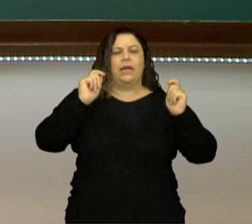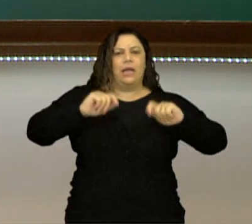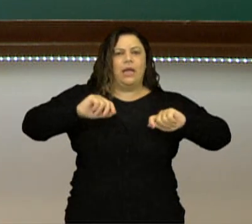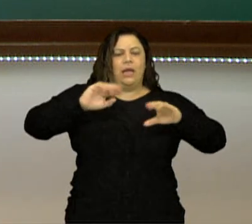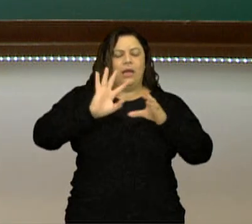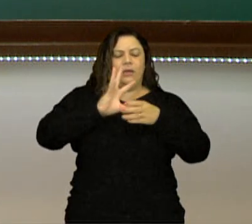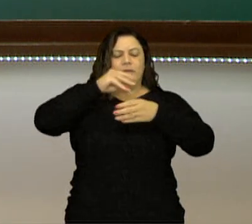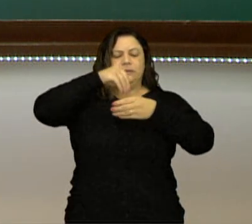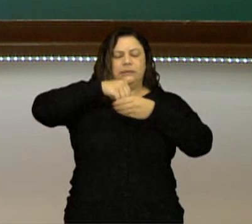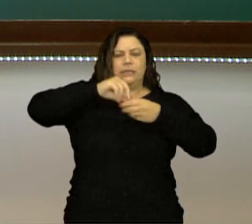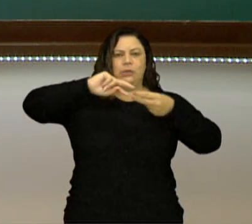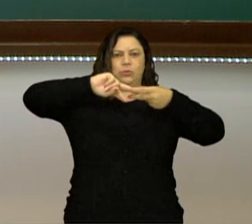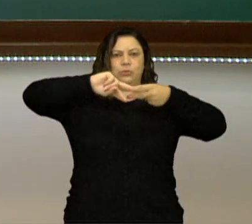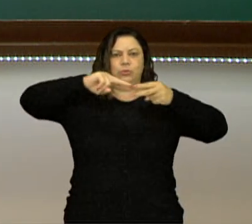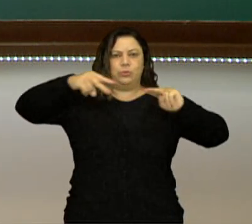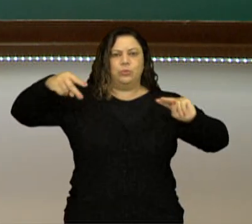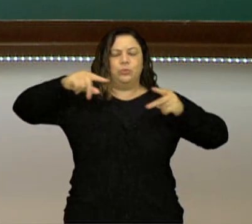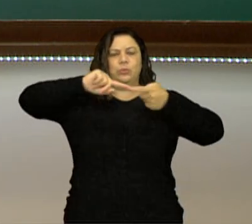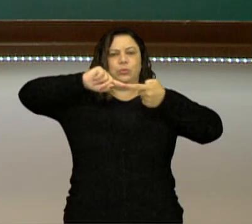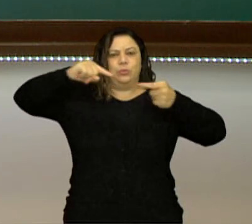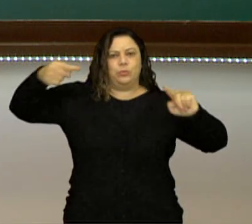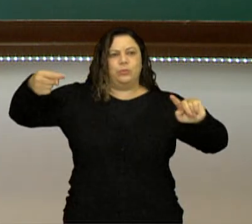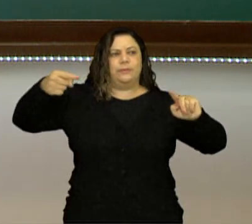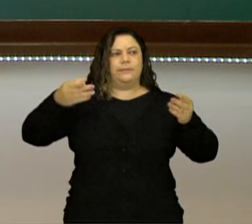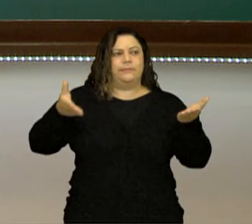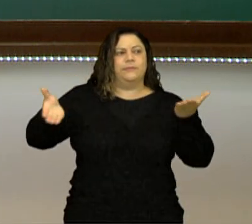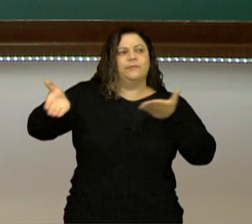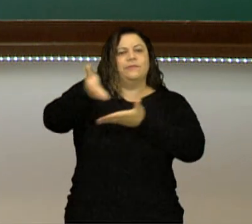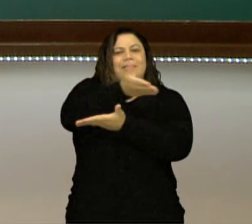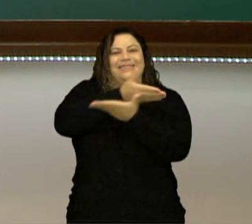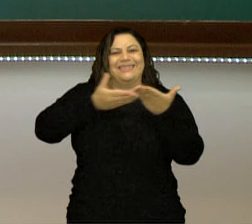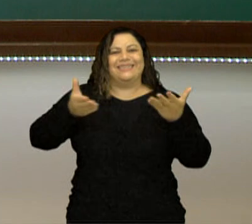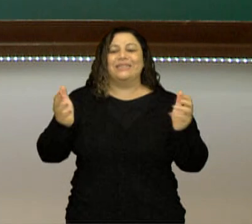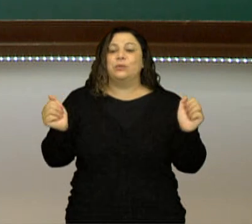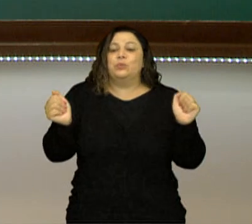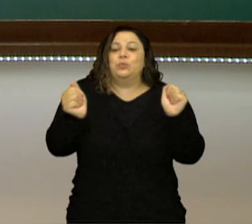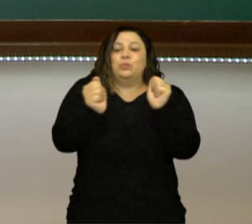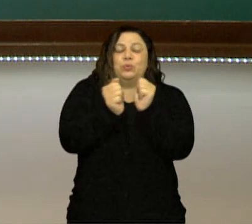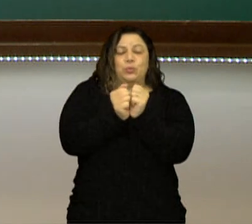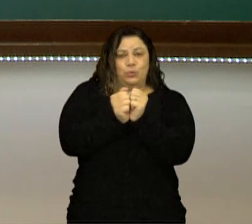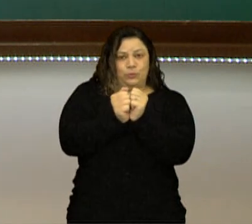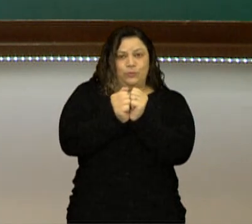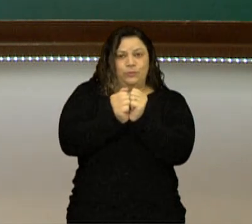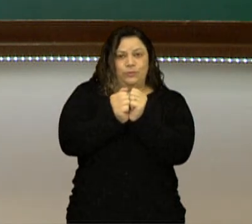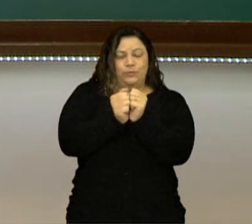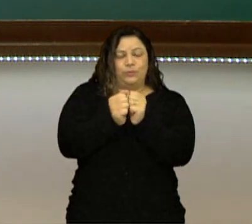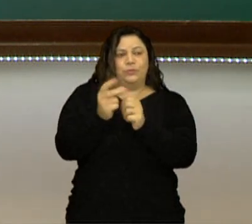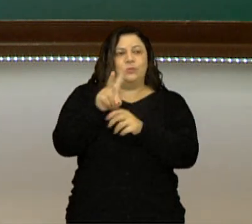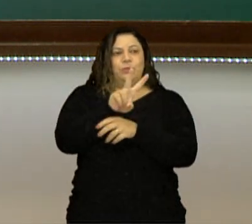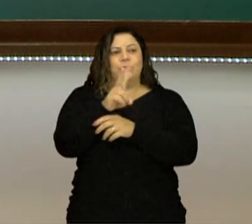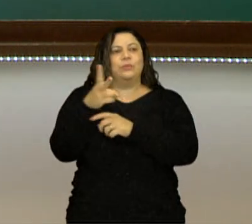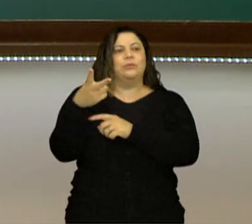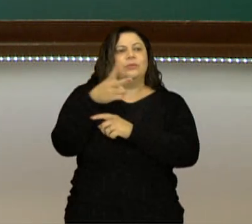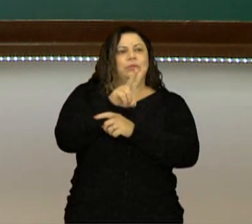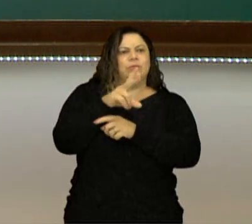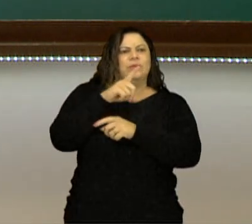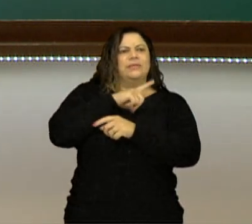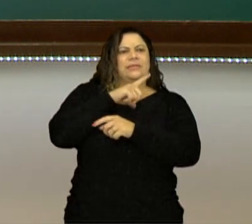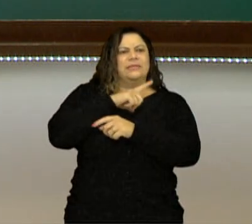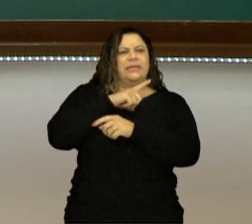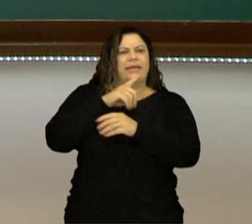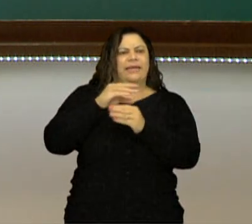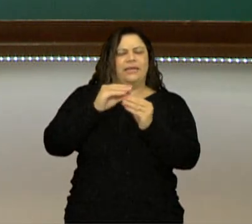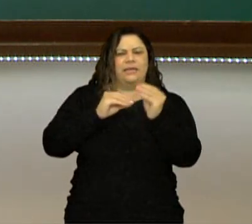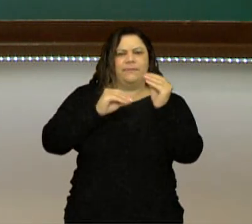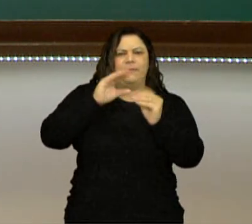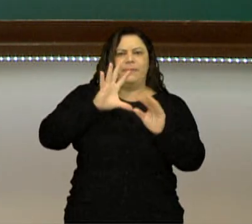E o anticódon vem sendo trazido pelo transportador. Só que junto com o transportador, junto com aquele anticódon, vem um aminoácido que vai